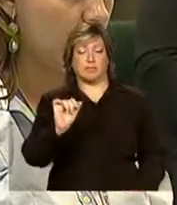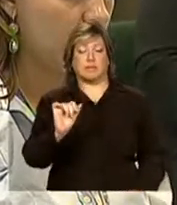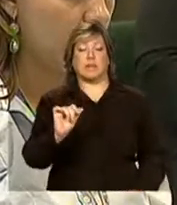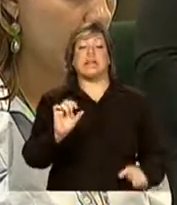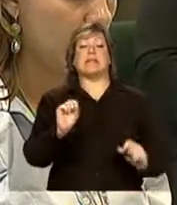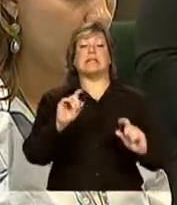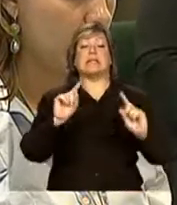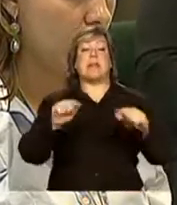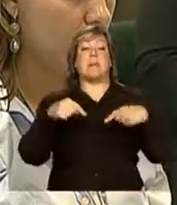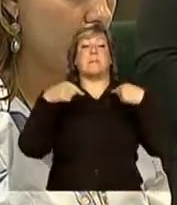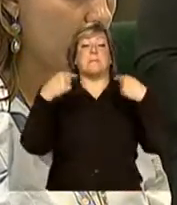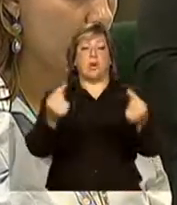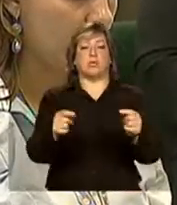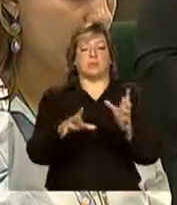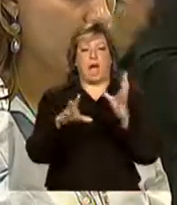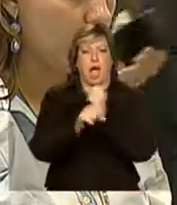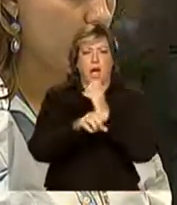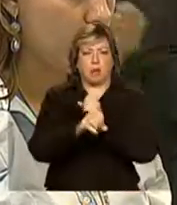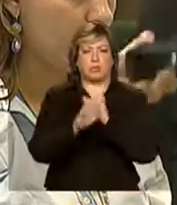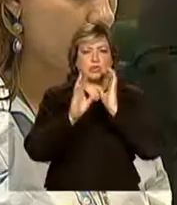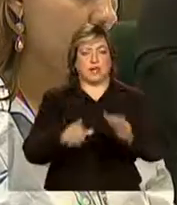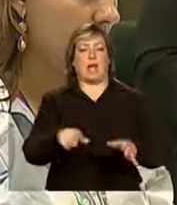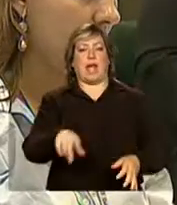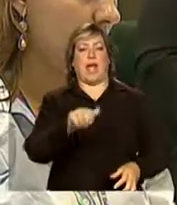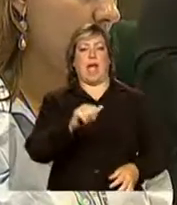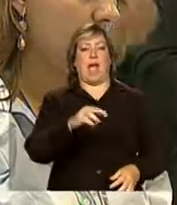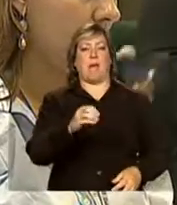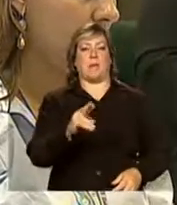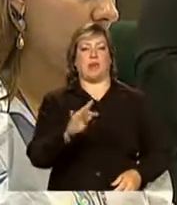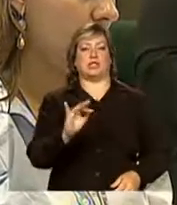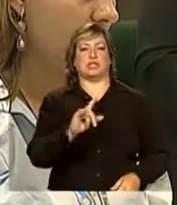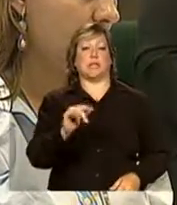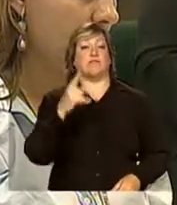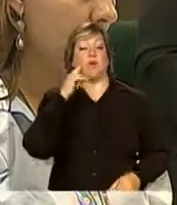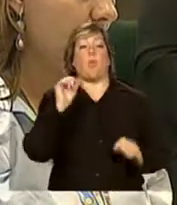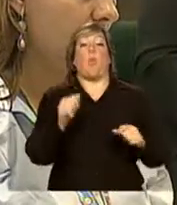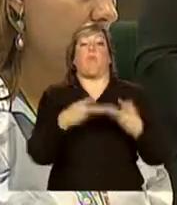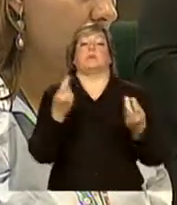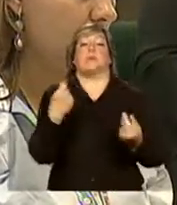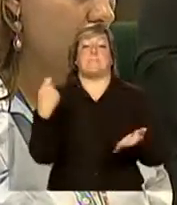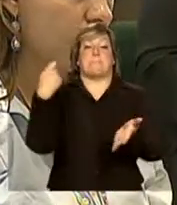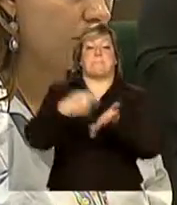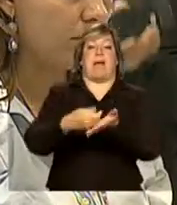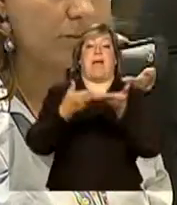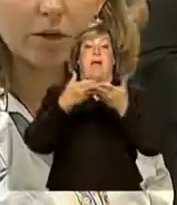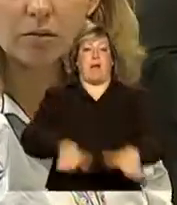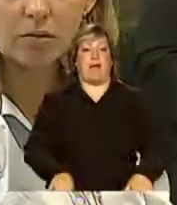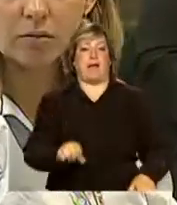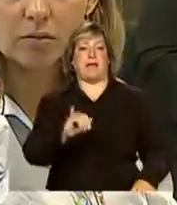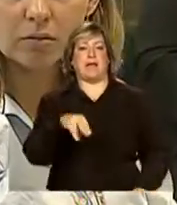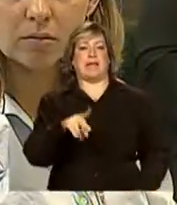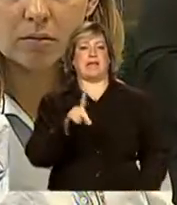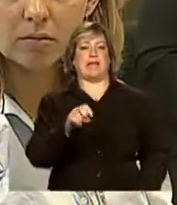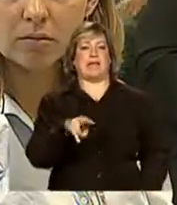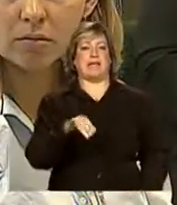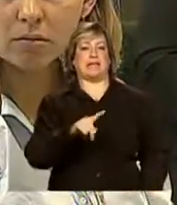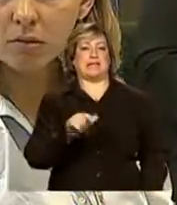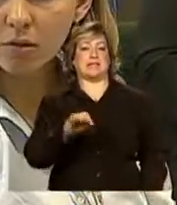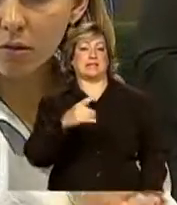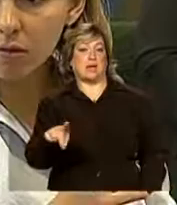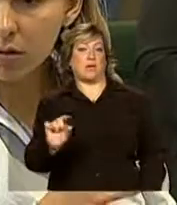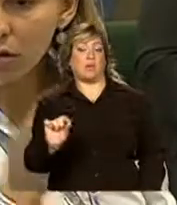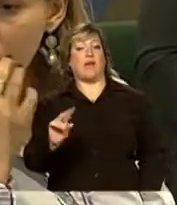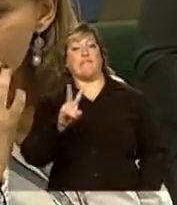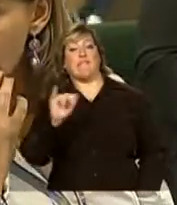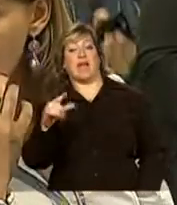de calculado a amortização, o quanto que precisa ser indenizado, se precisar ser indenizado alguma coisa para as usinas, se esse dinheiro é adicional que vai sair